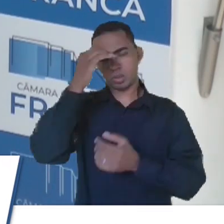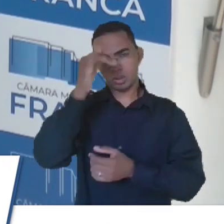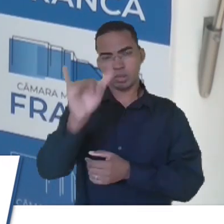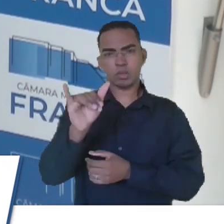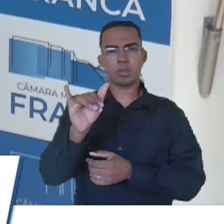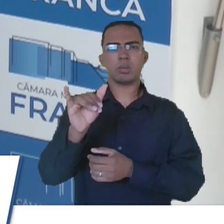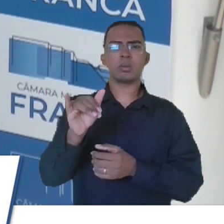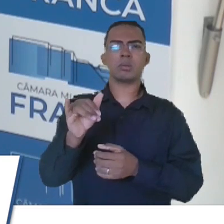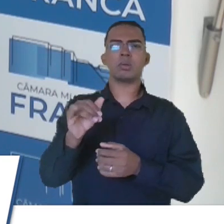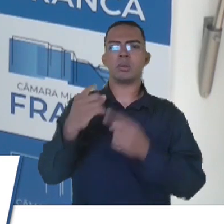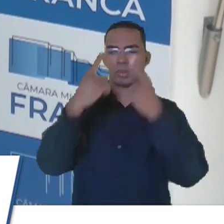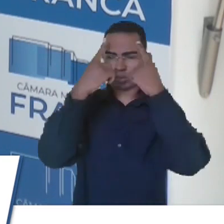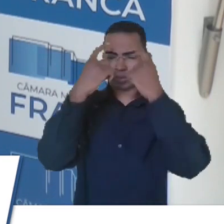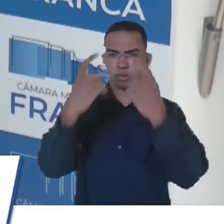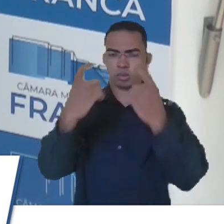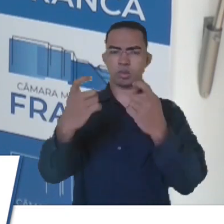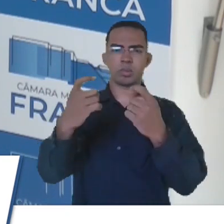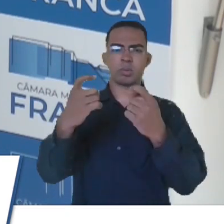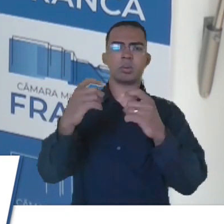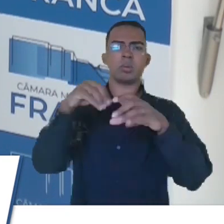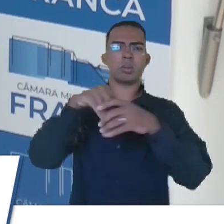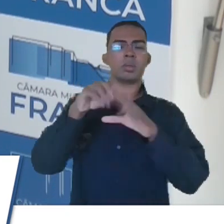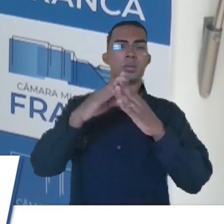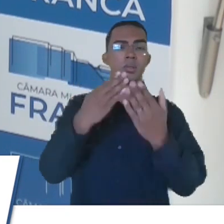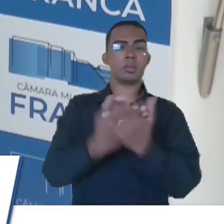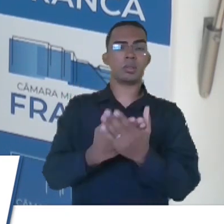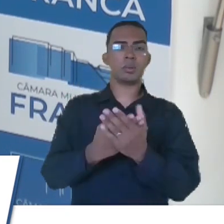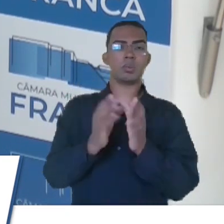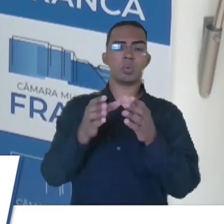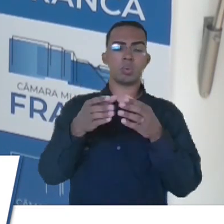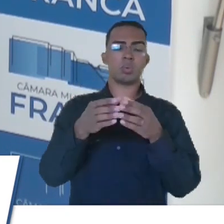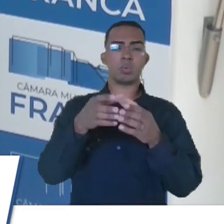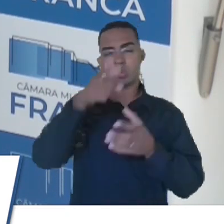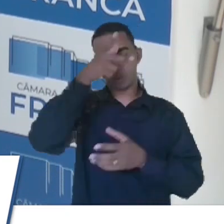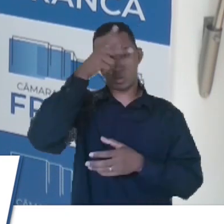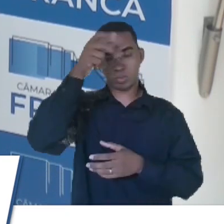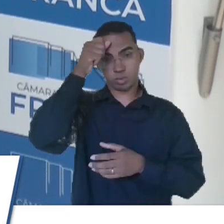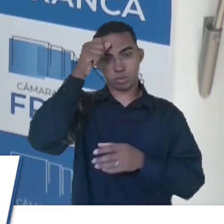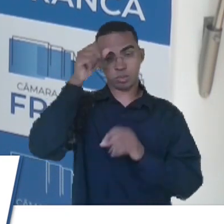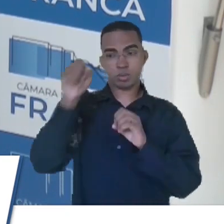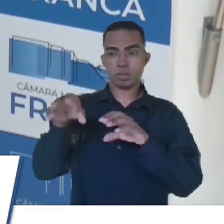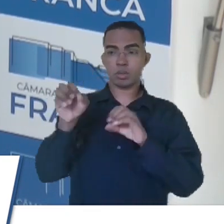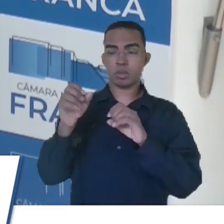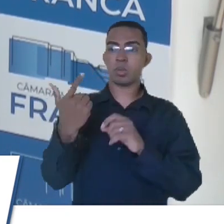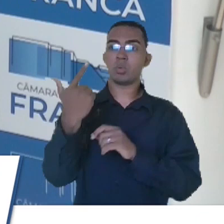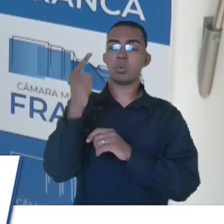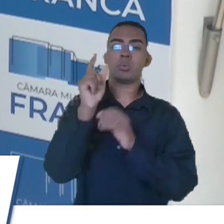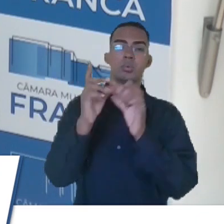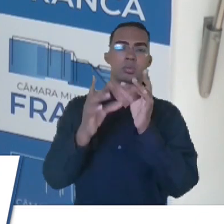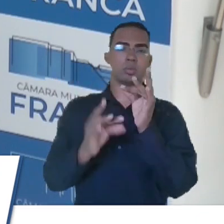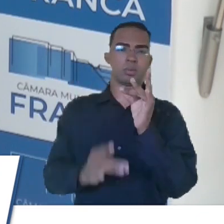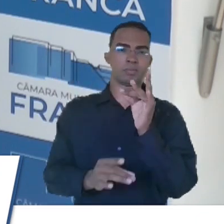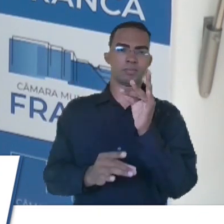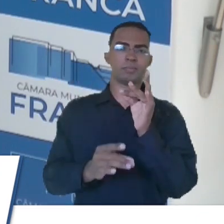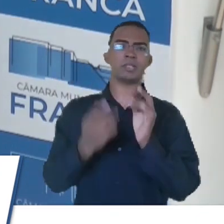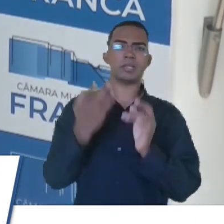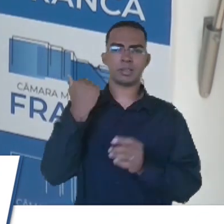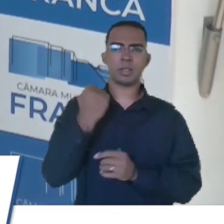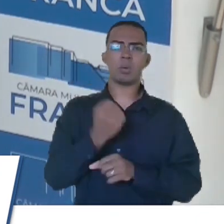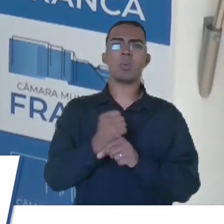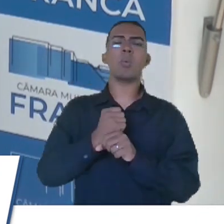Combate à Violência nas Escolas da Rede Municipal de Ensino e da Outras Providências. Sabe que ano que era isso